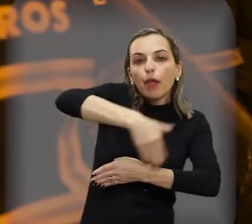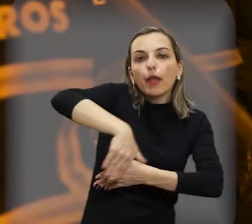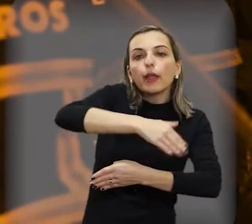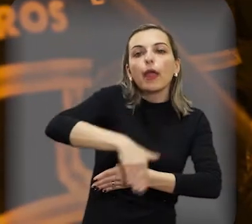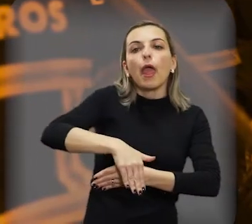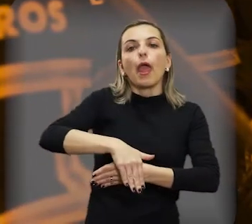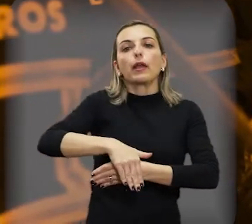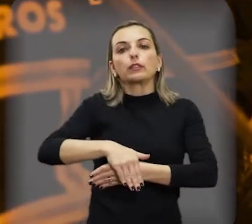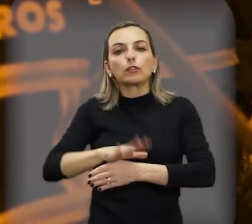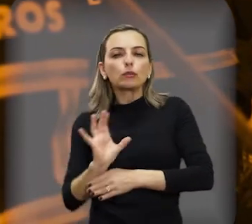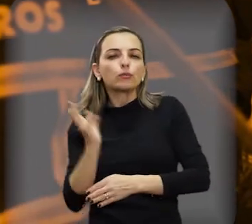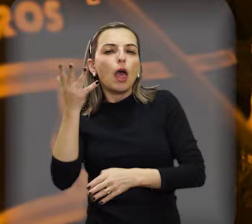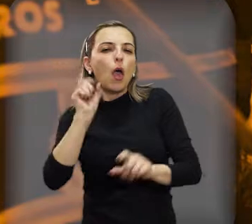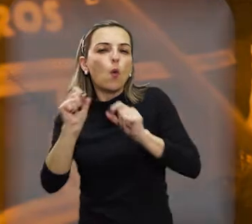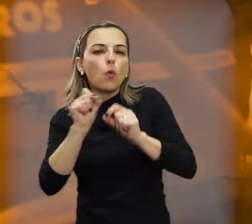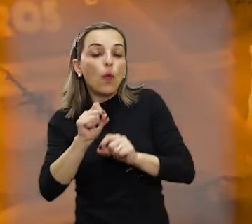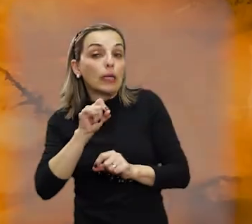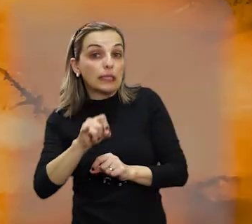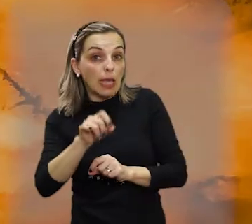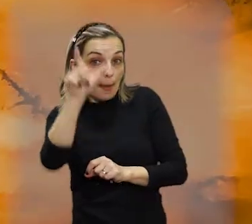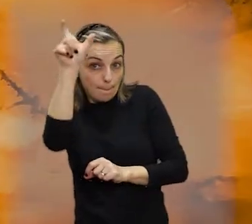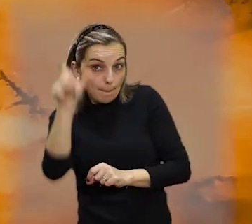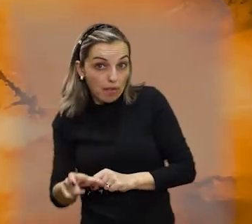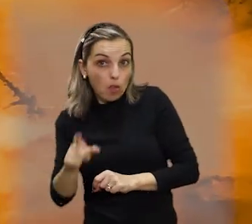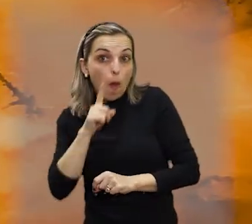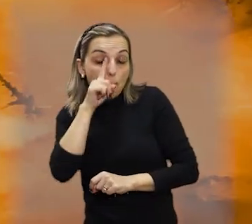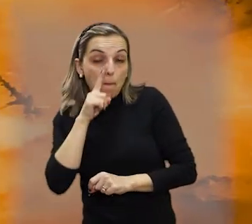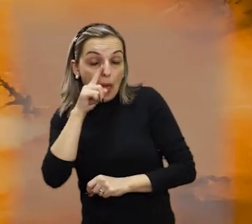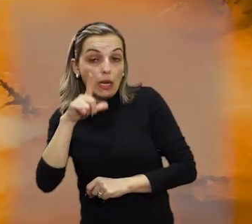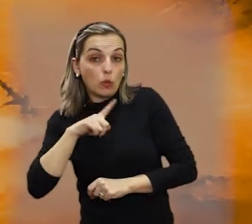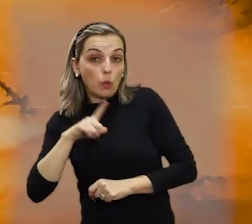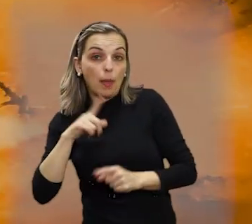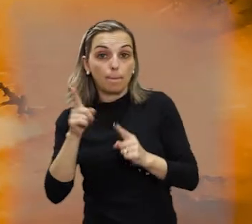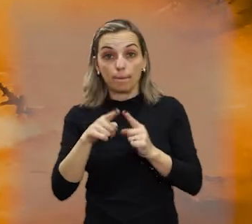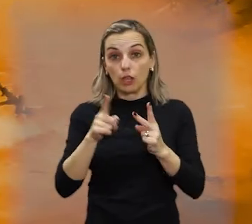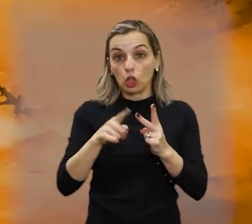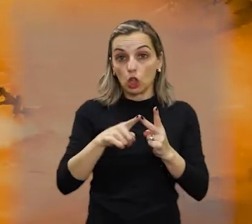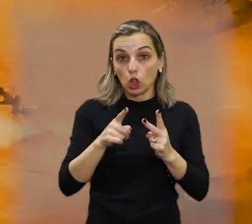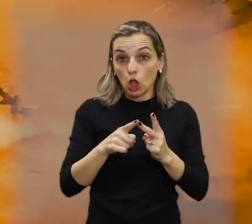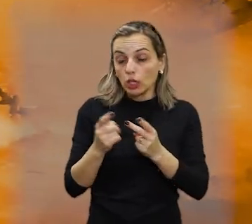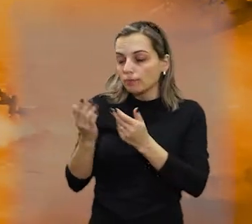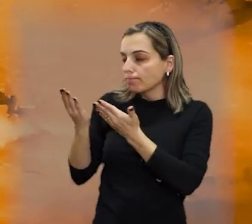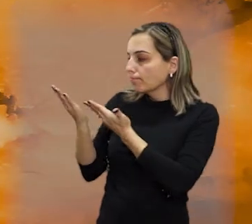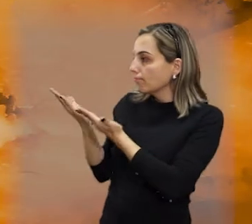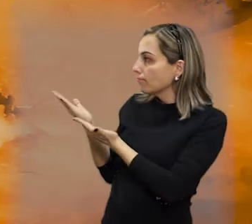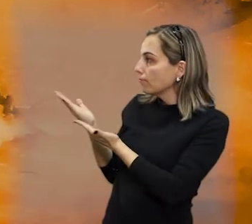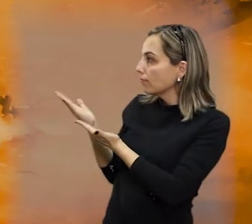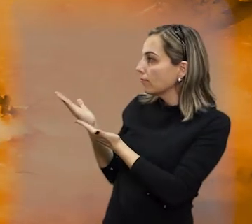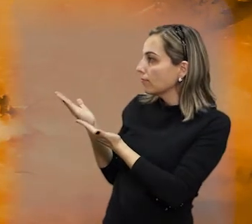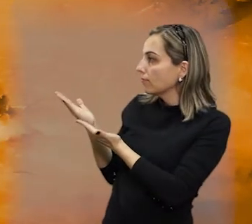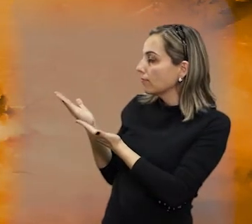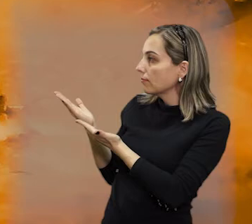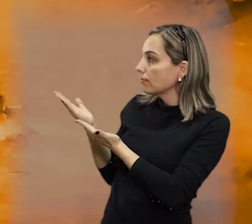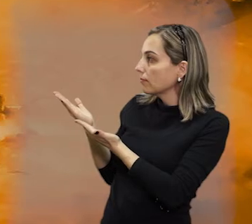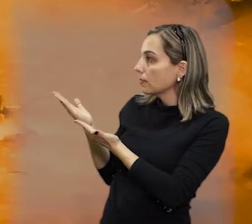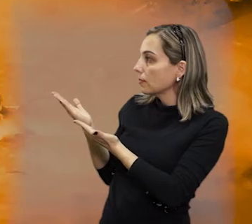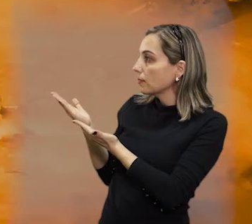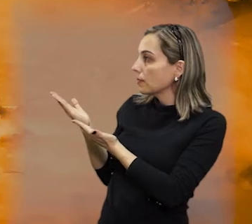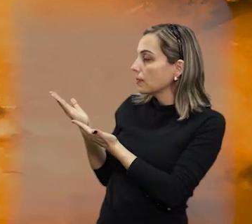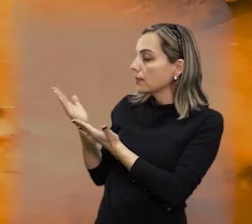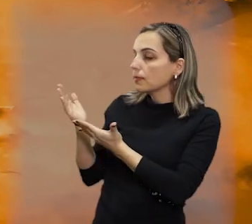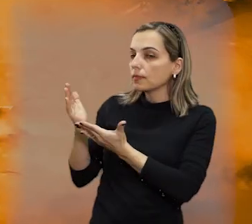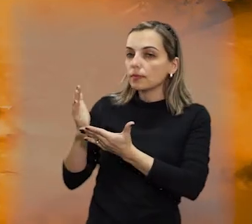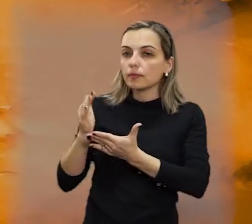número de pessoas em risco se houver. Se você puder identificar o causador, Avise a Polícia Militar no